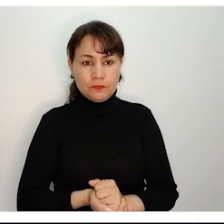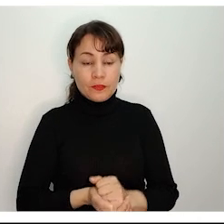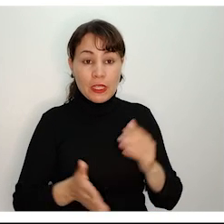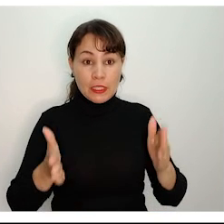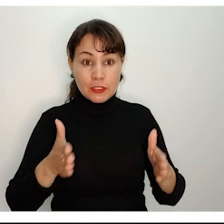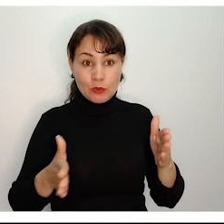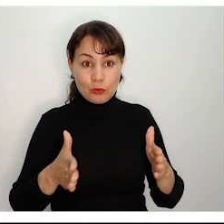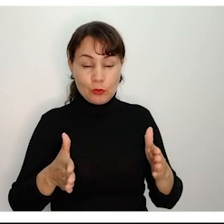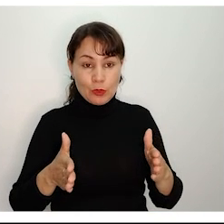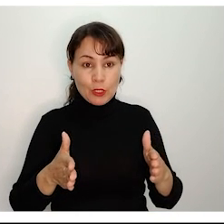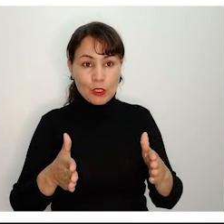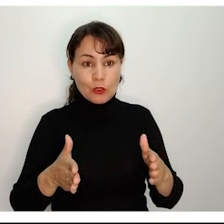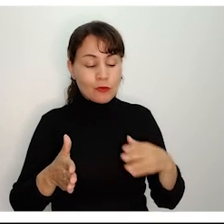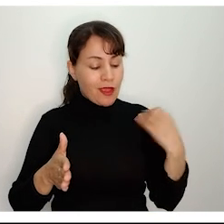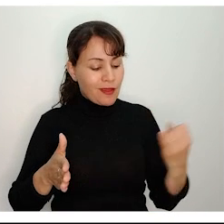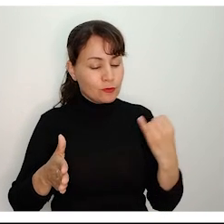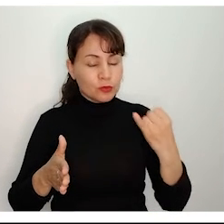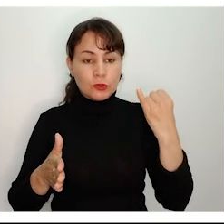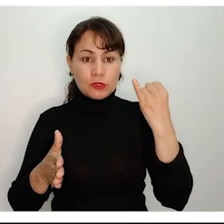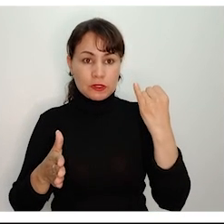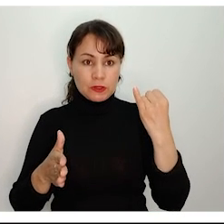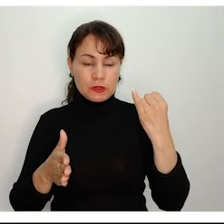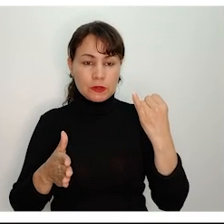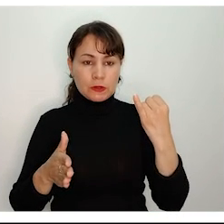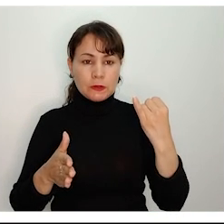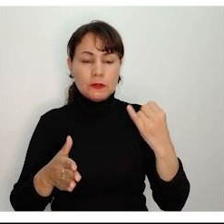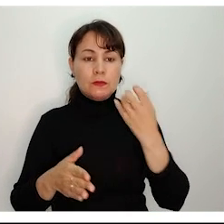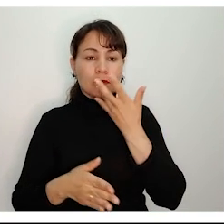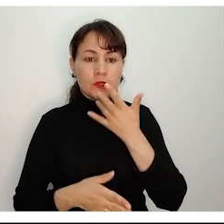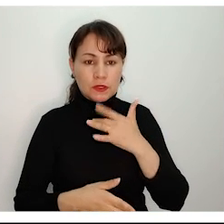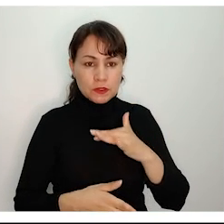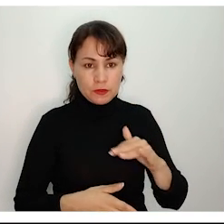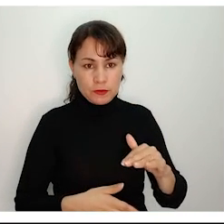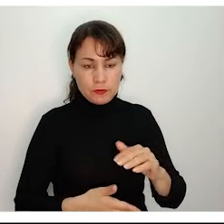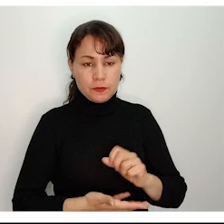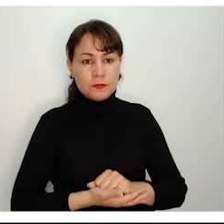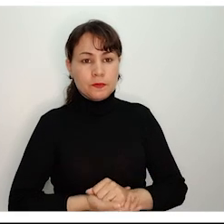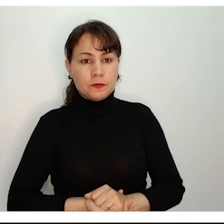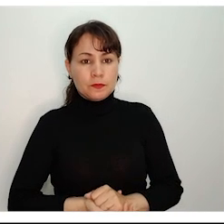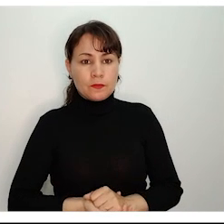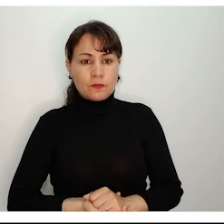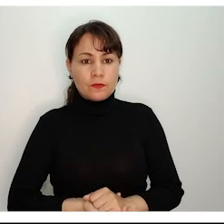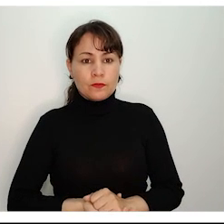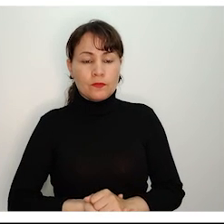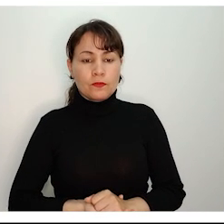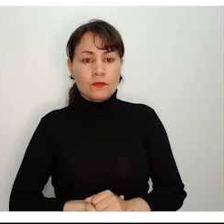vida delas. Então, esse período é de extrema importância mesmo.